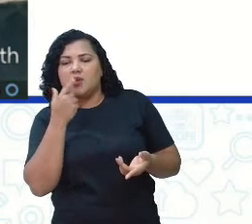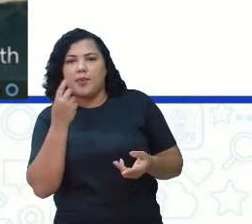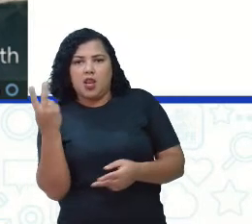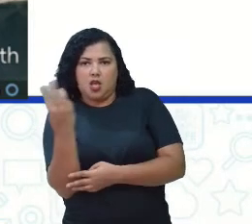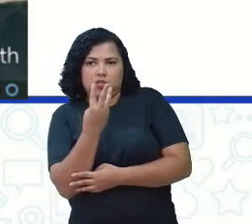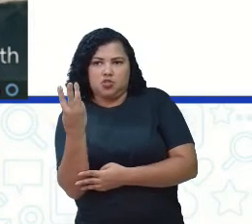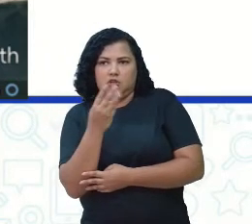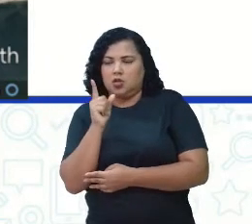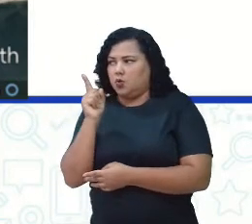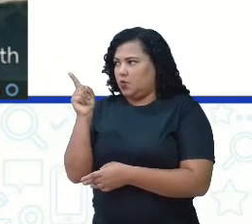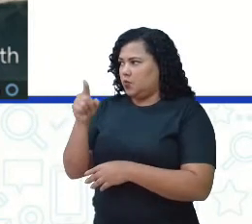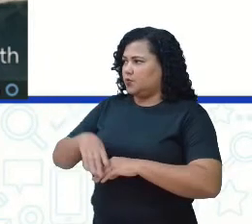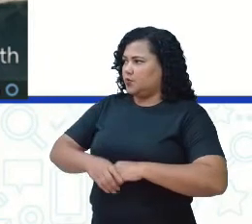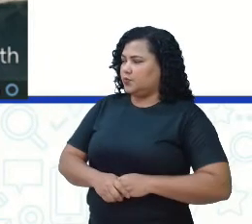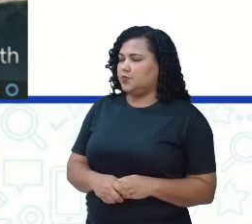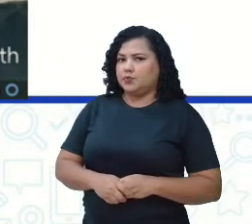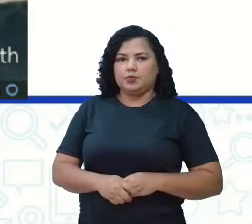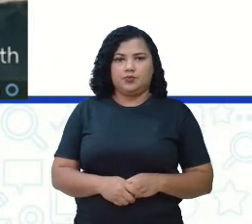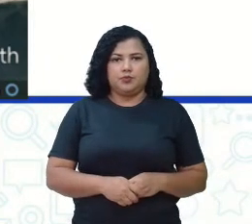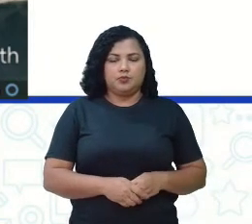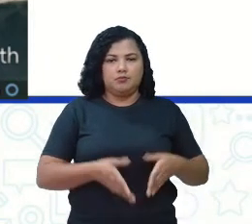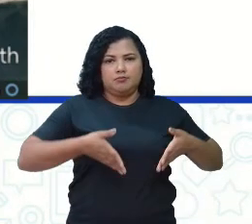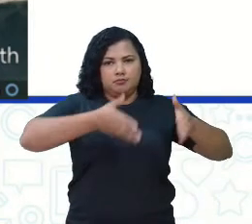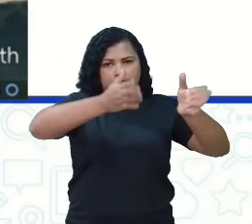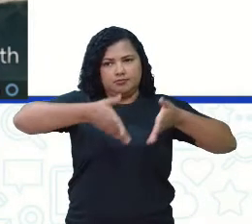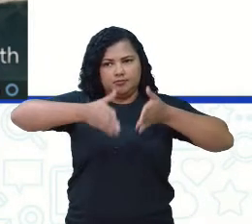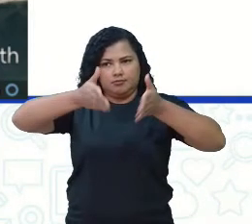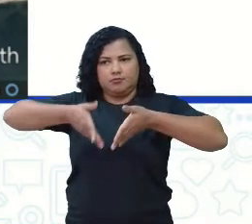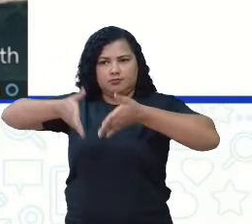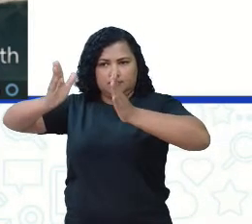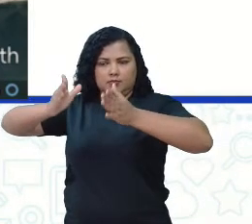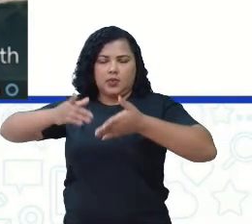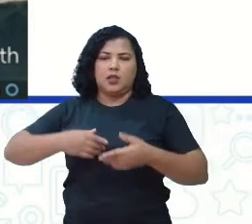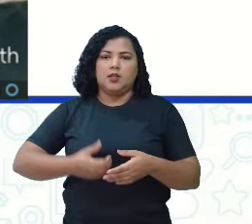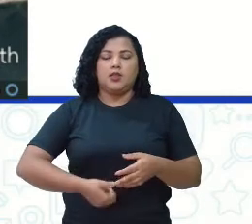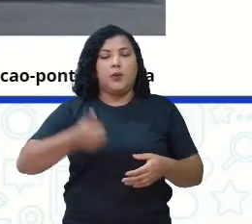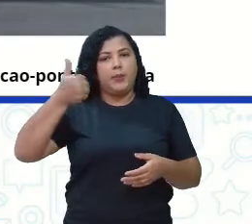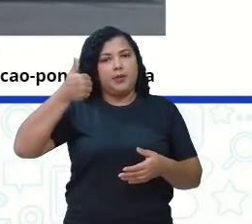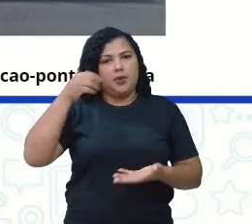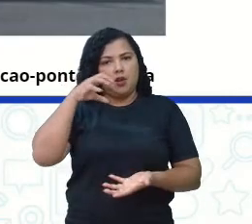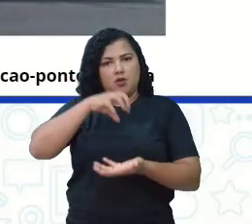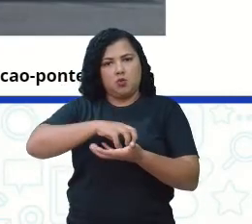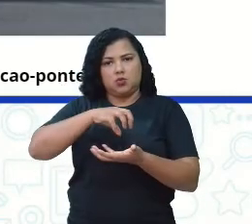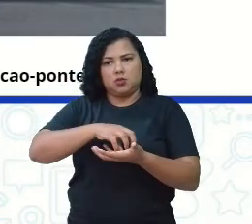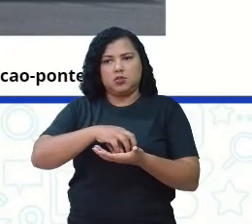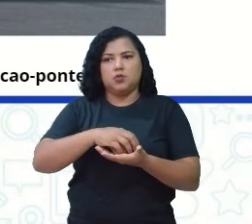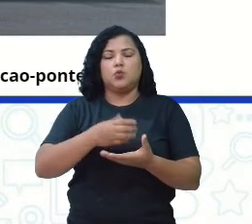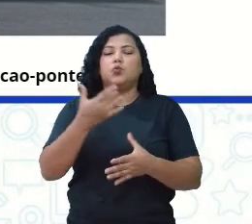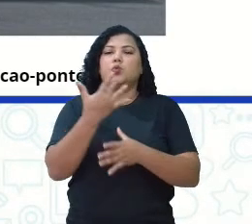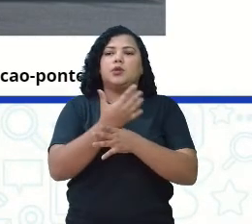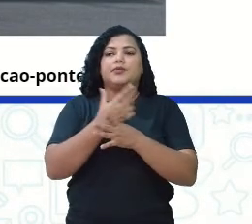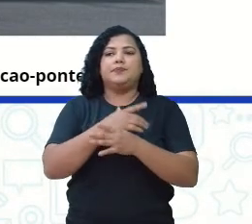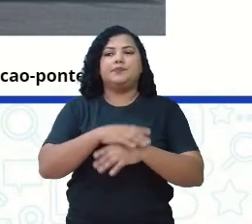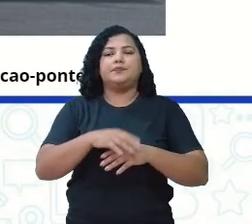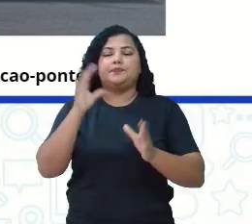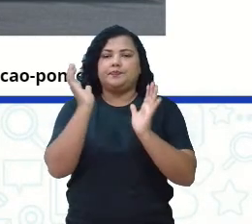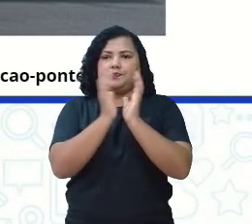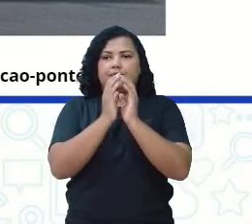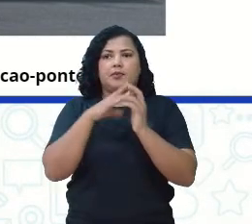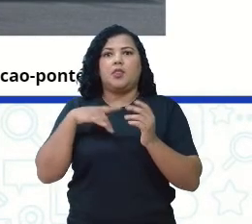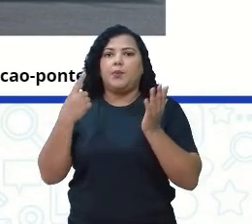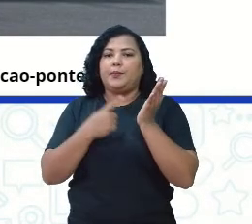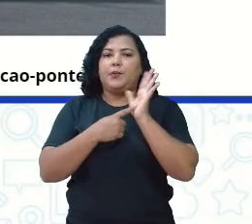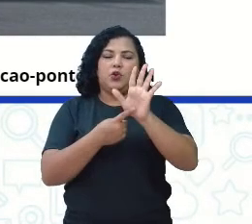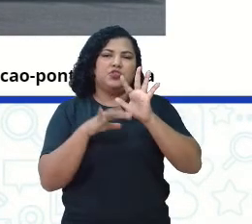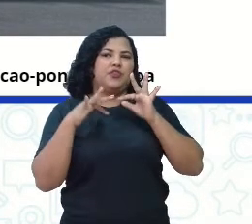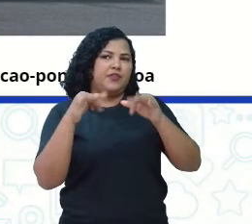estão aí correndo paralelamente, tendo a central do Recife, tá bom? Então é isso. Destaco aí, por